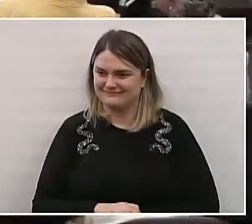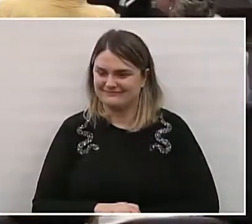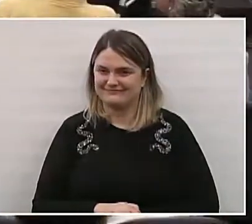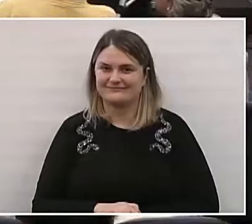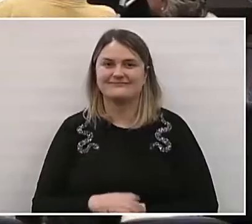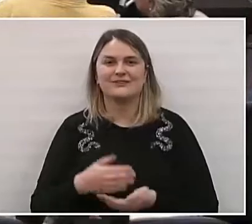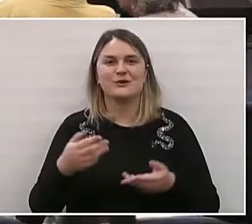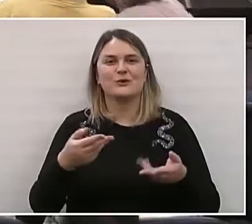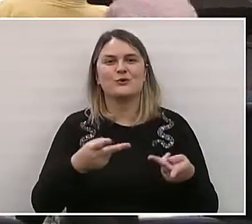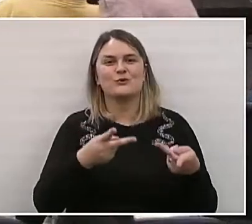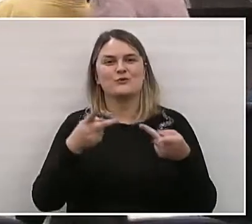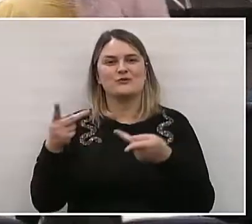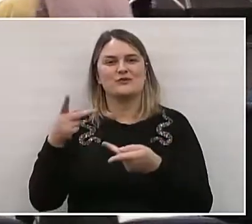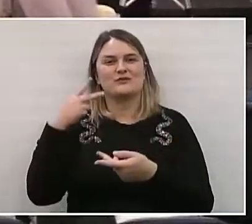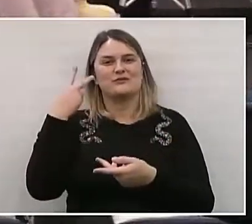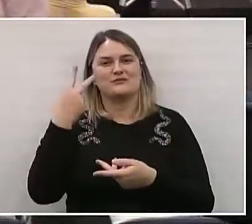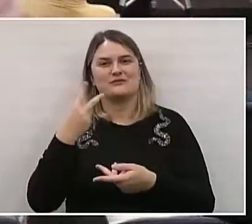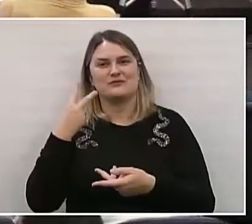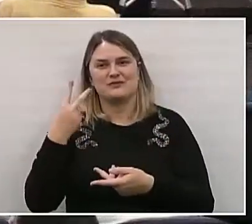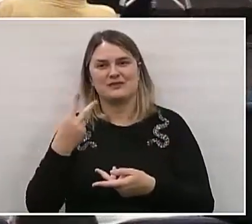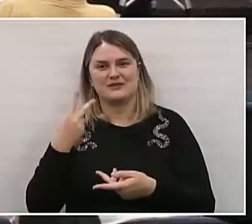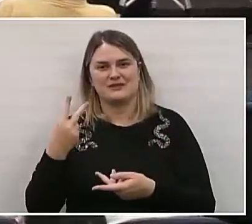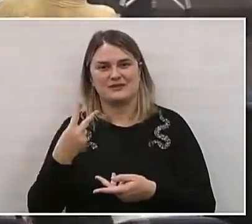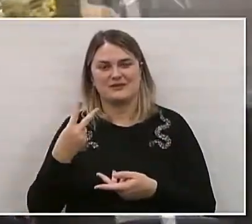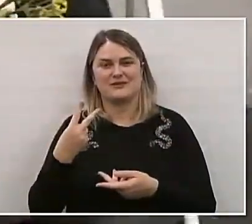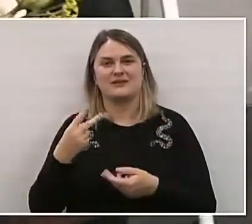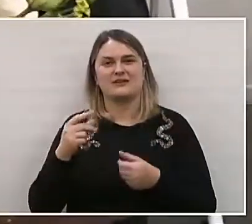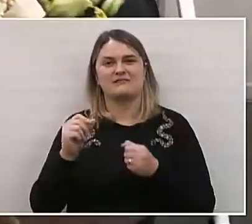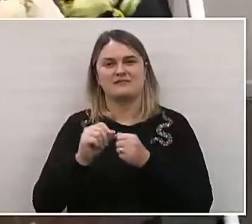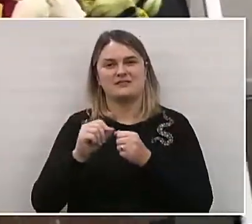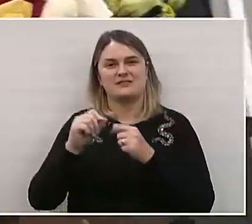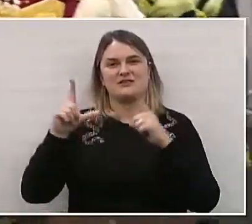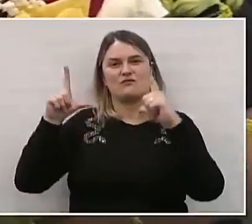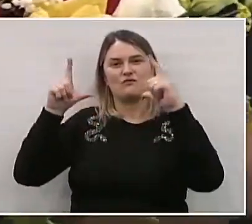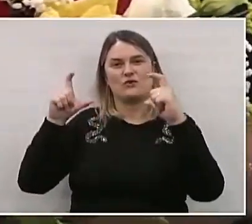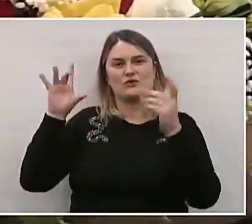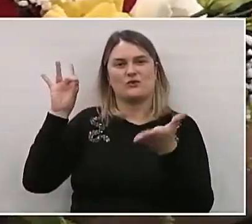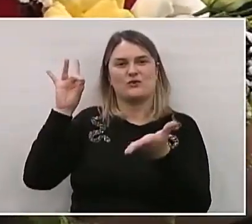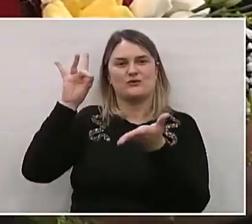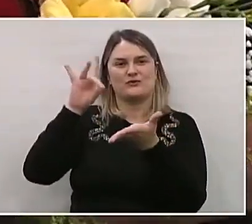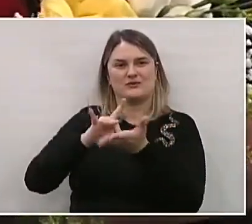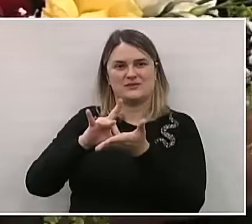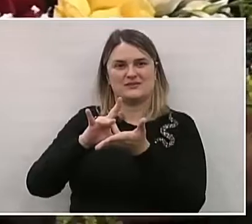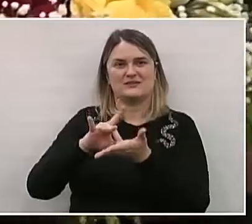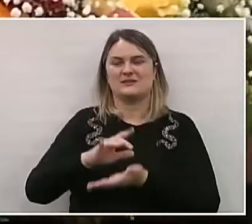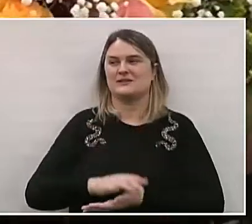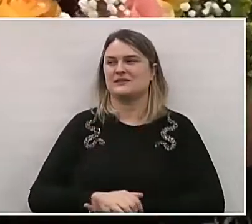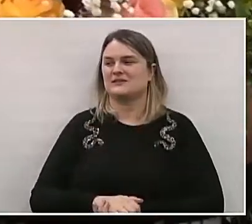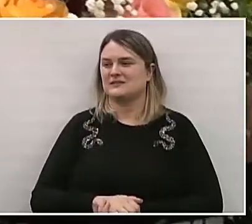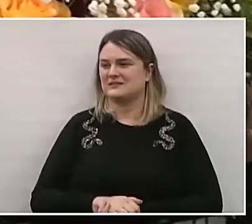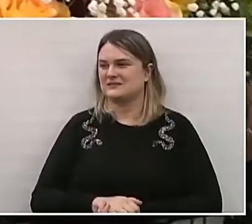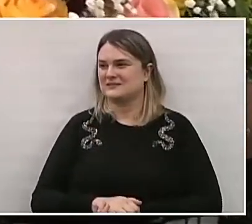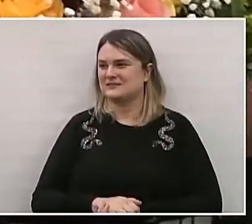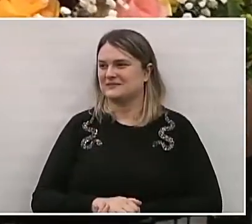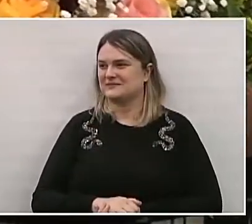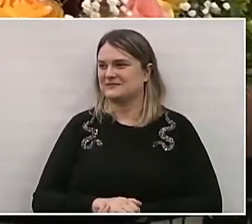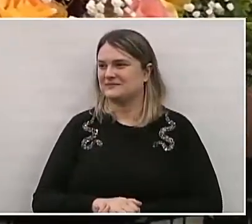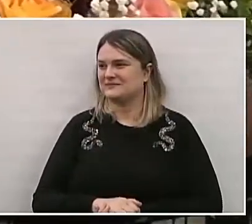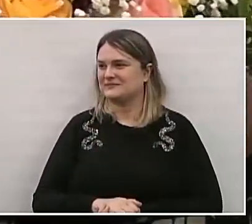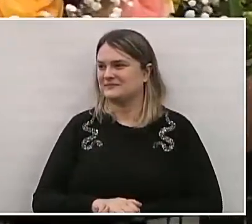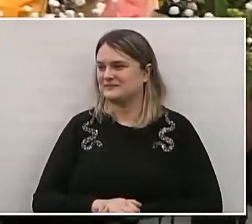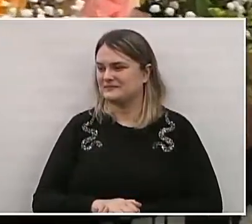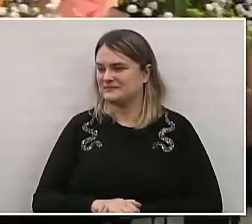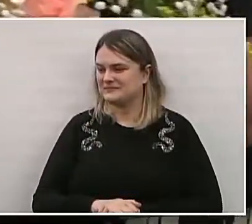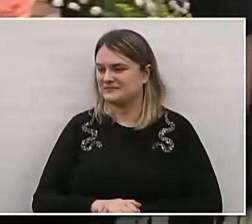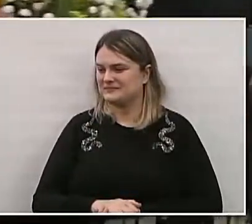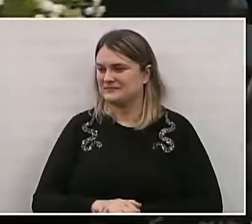já, convido todos os vereadores também para fazer uma foto oficial junto à dona Zelinda. Parabéns pela